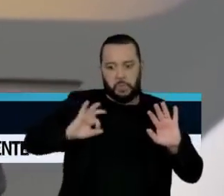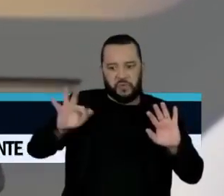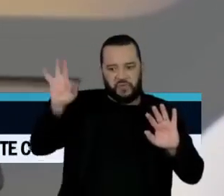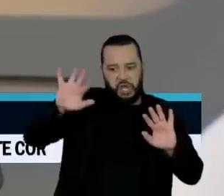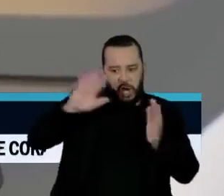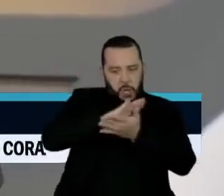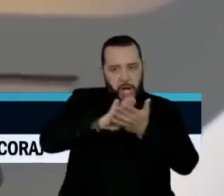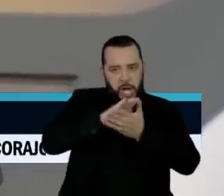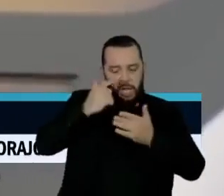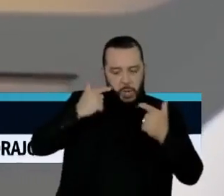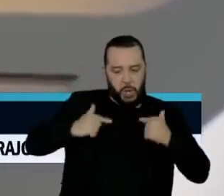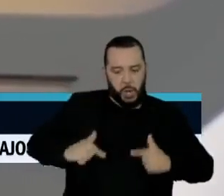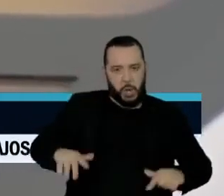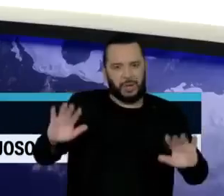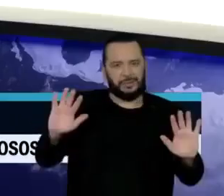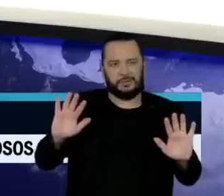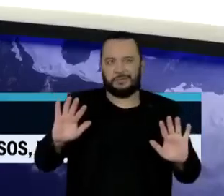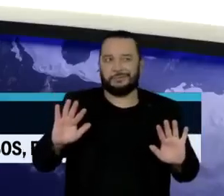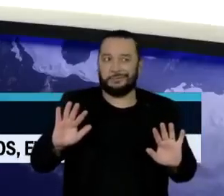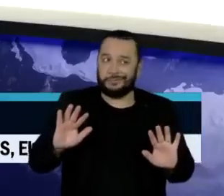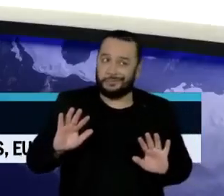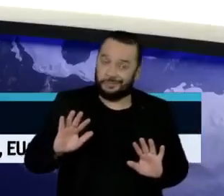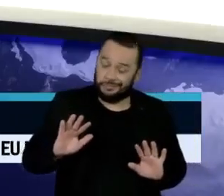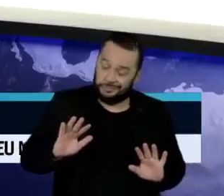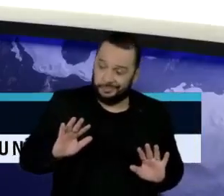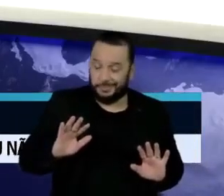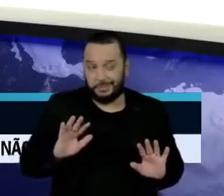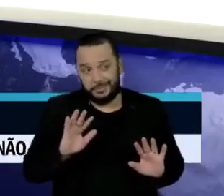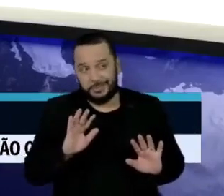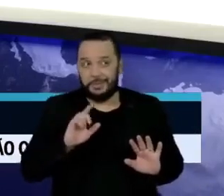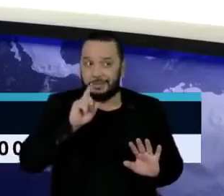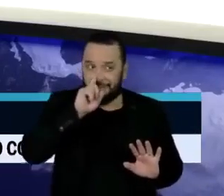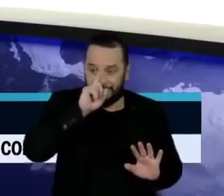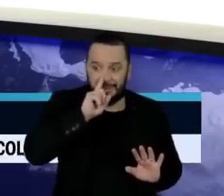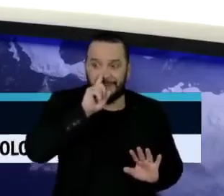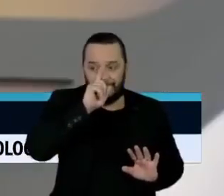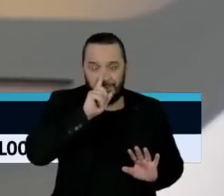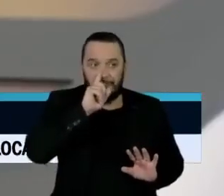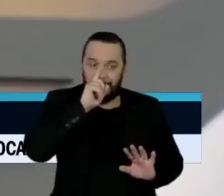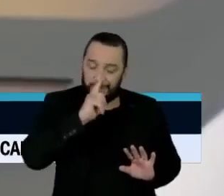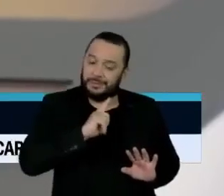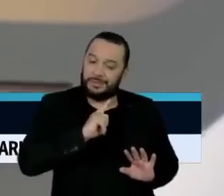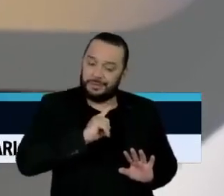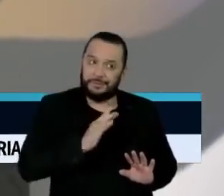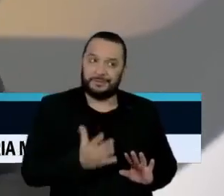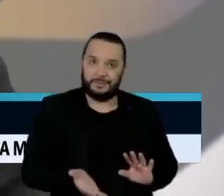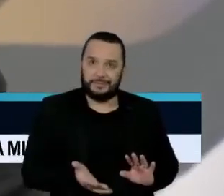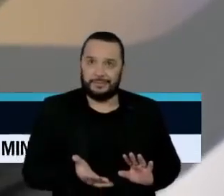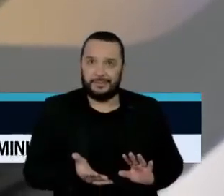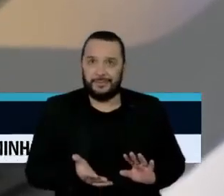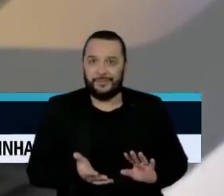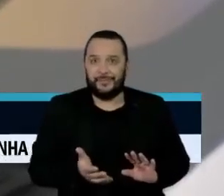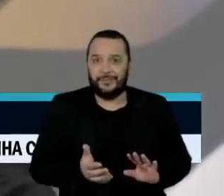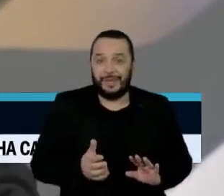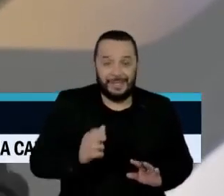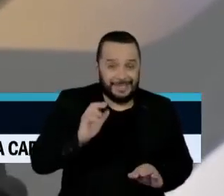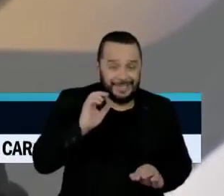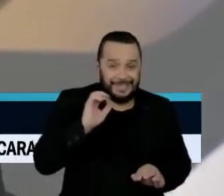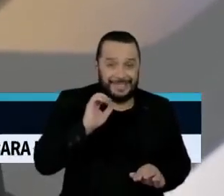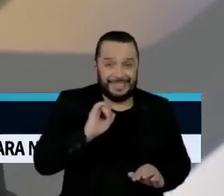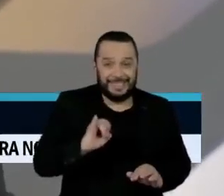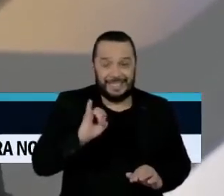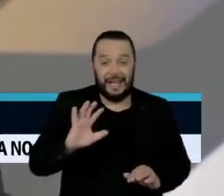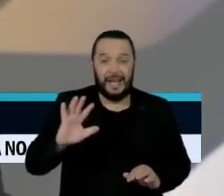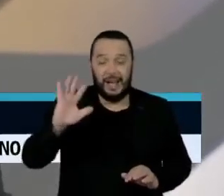mas é muito arriscado né Eu acho muito arriscado Porque sem ser caso escala